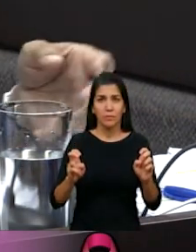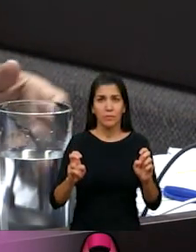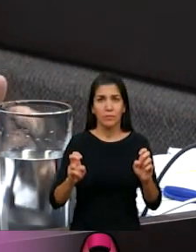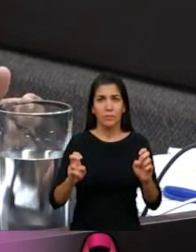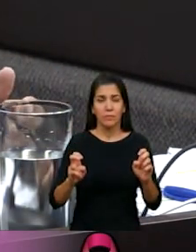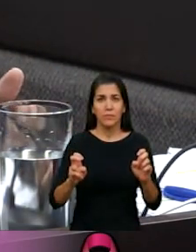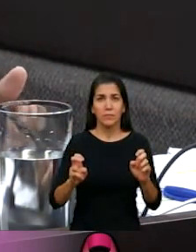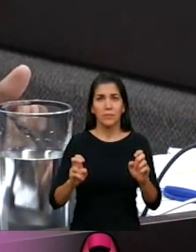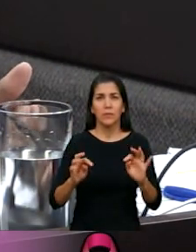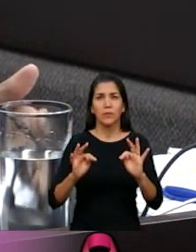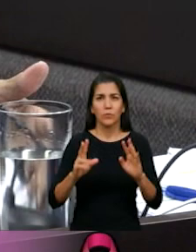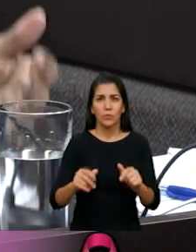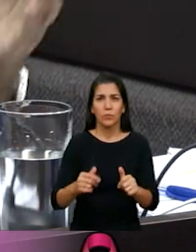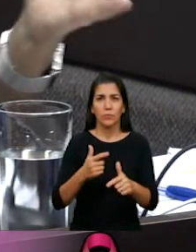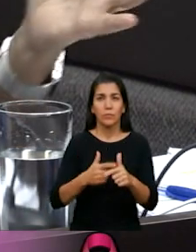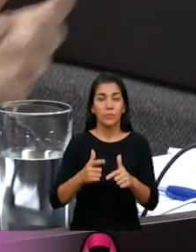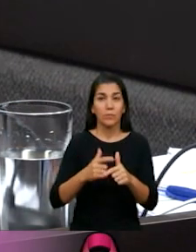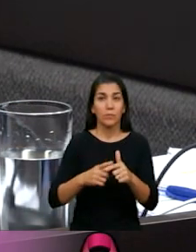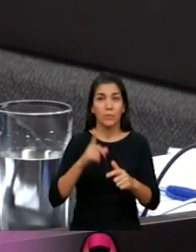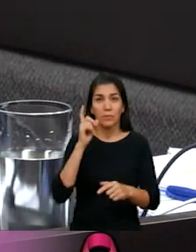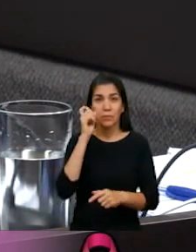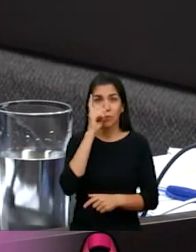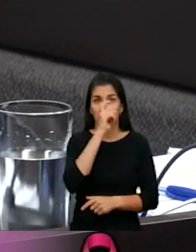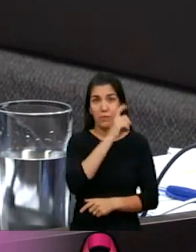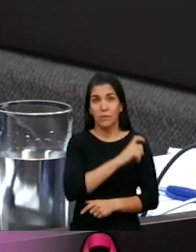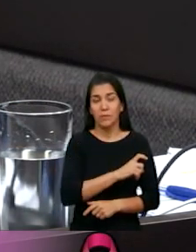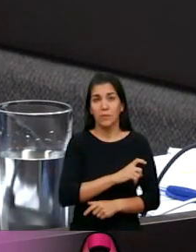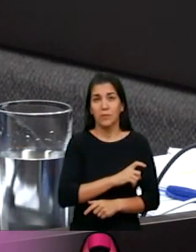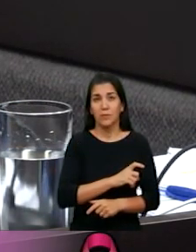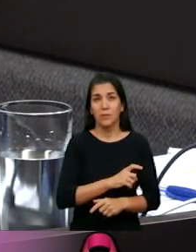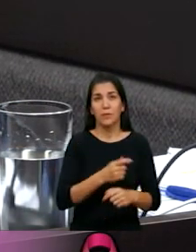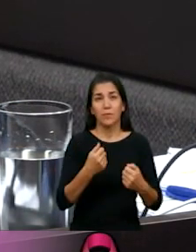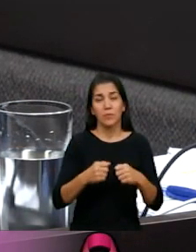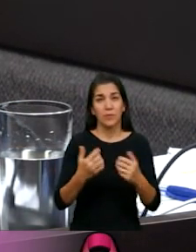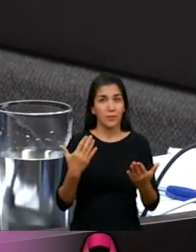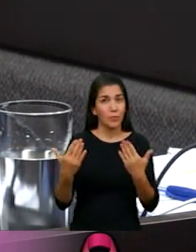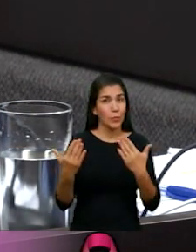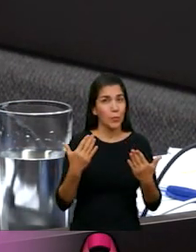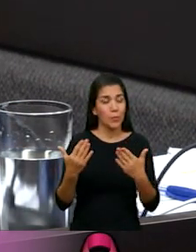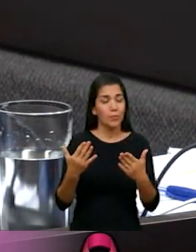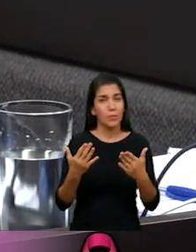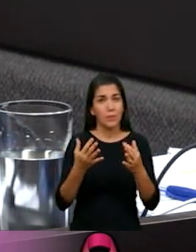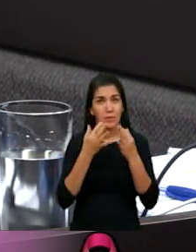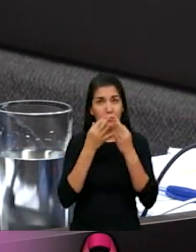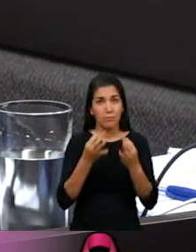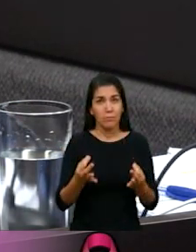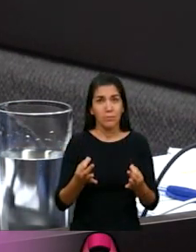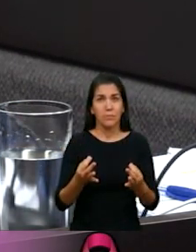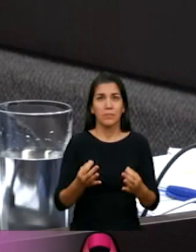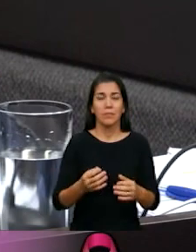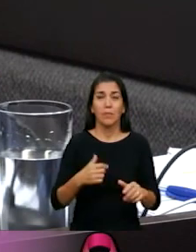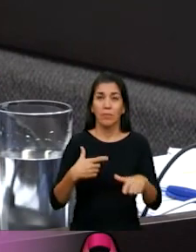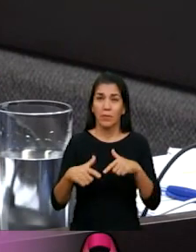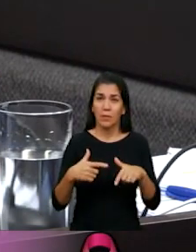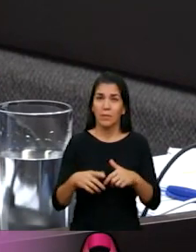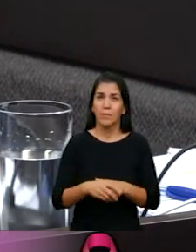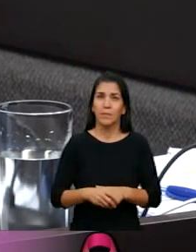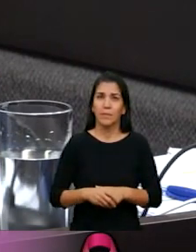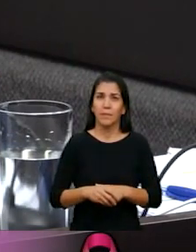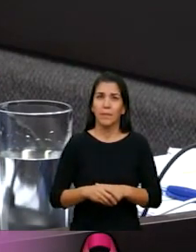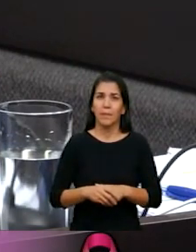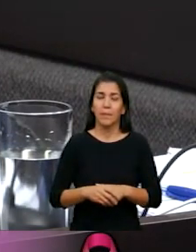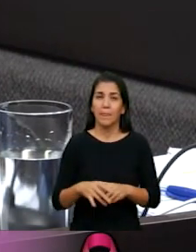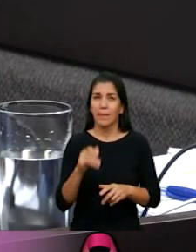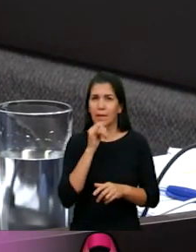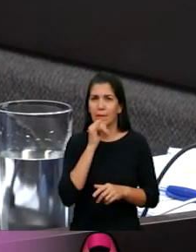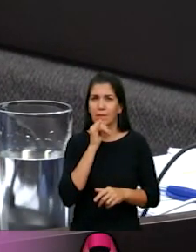em todas as situações mais difíceis em que tem que se comparar e observar a produtividade. Como, por exemplo, algumas avaliações do